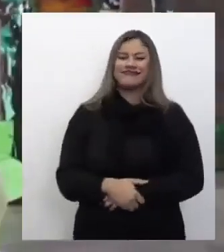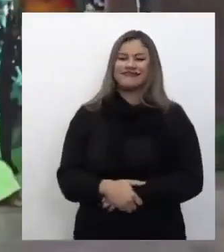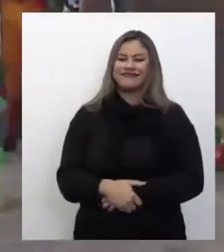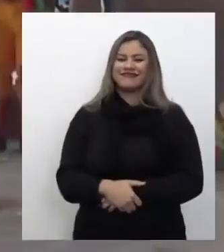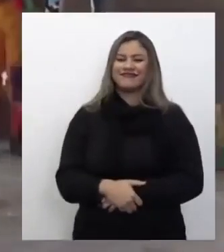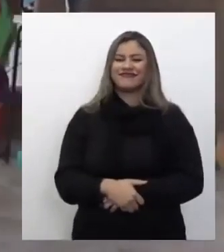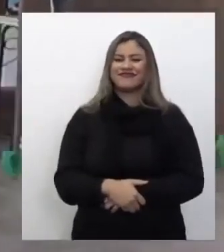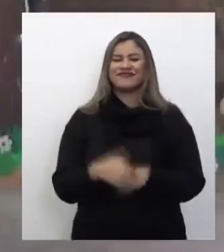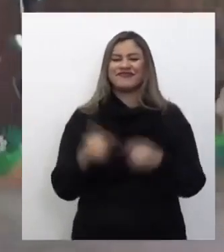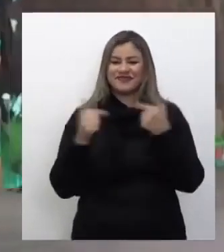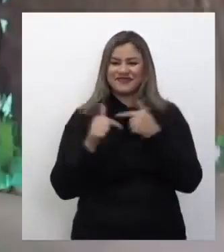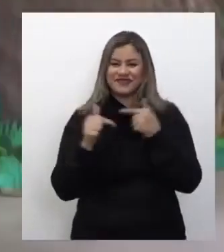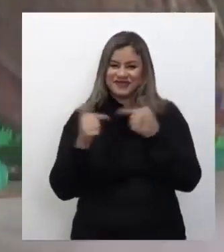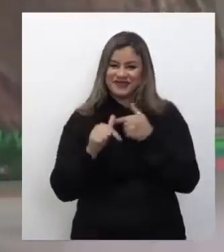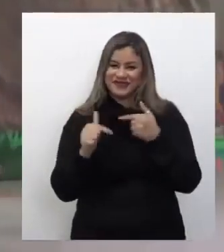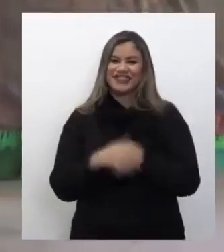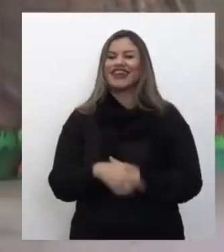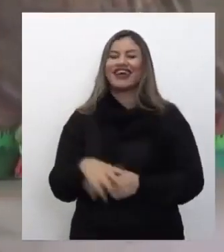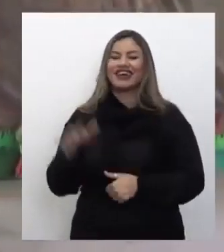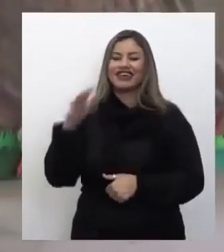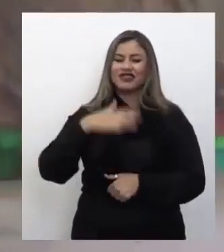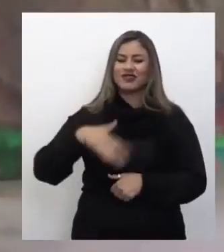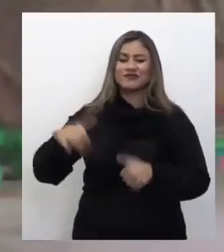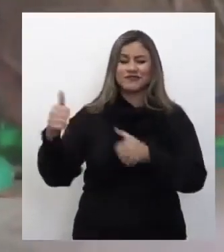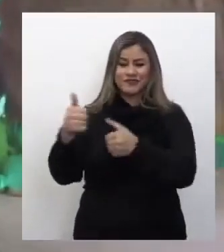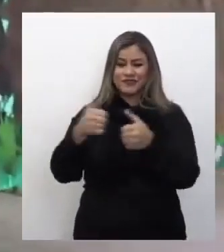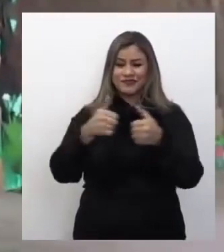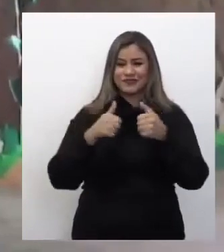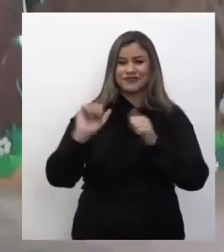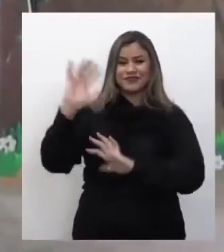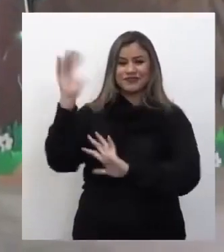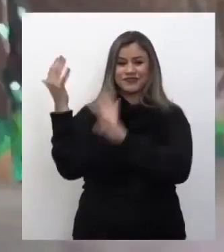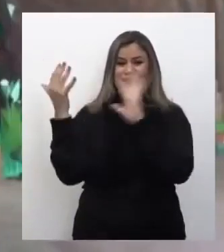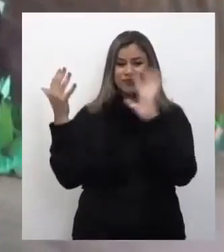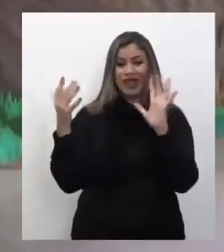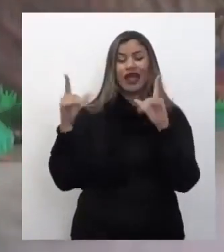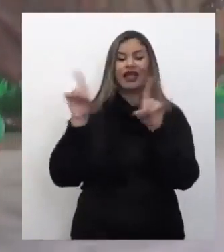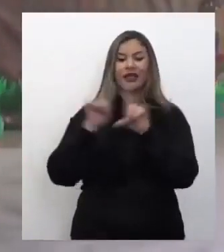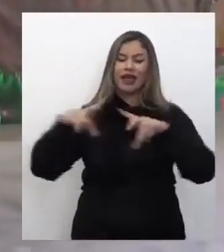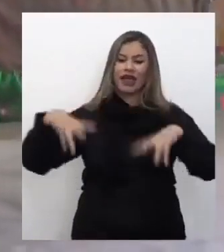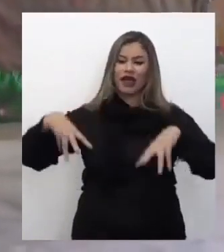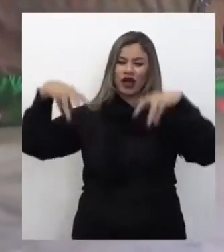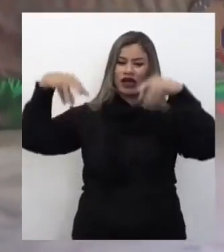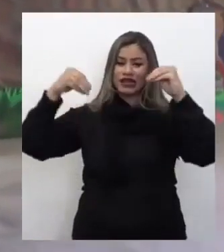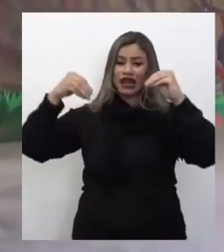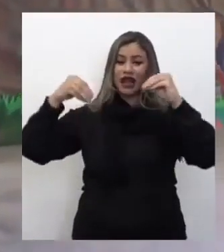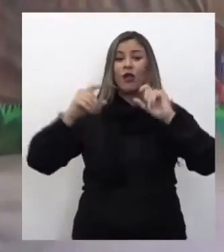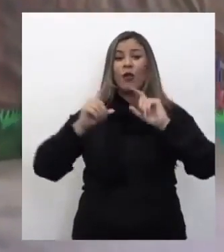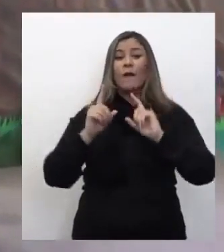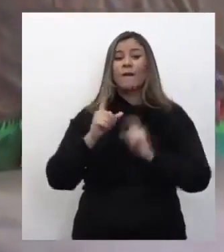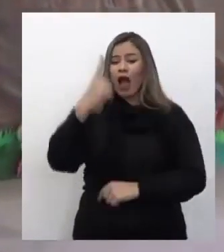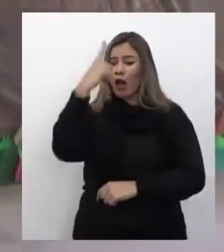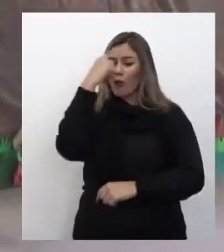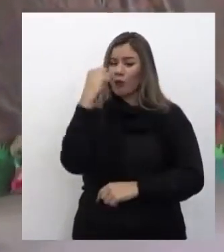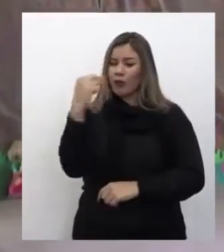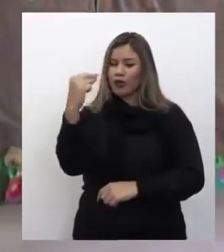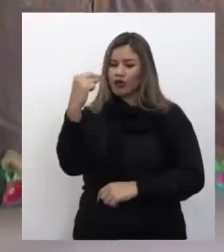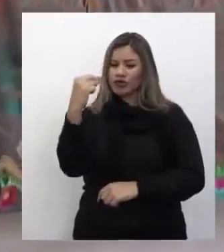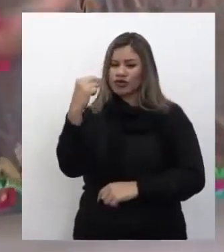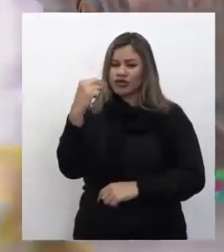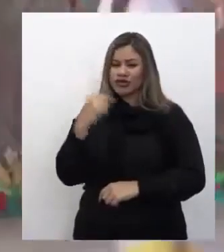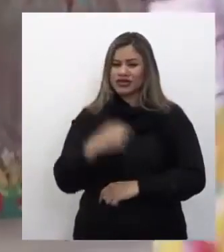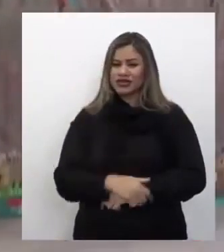Tudo continuava muito bem na floresta e no castelo. Mas a bruxa, gente...